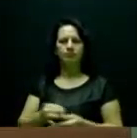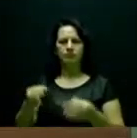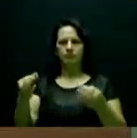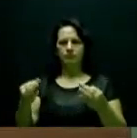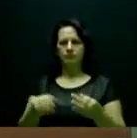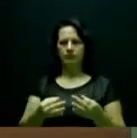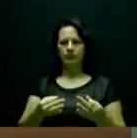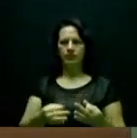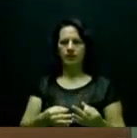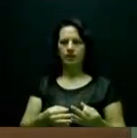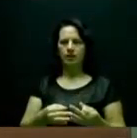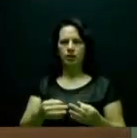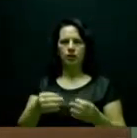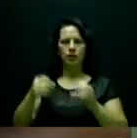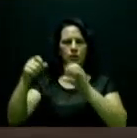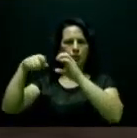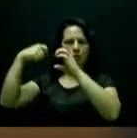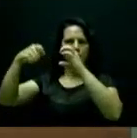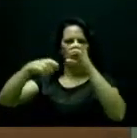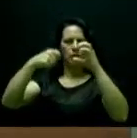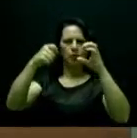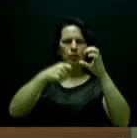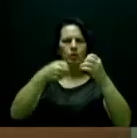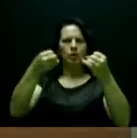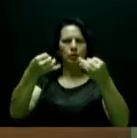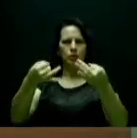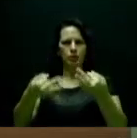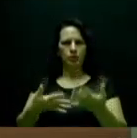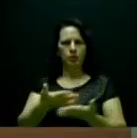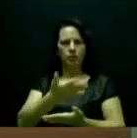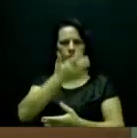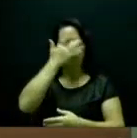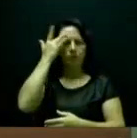certeza o seu vídeo esclareceu para muitos